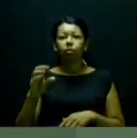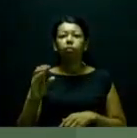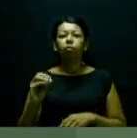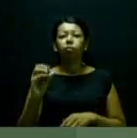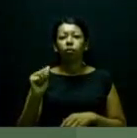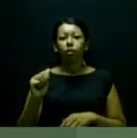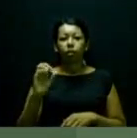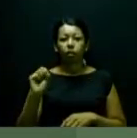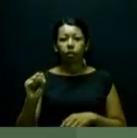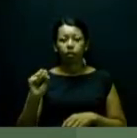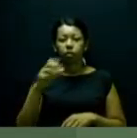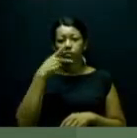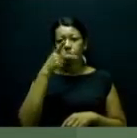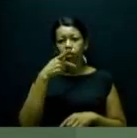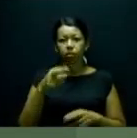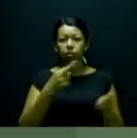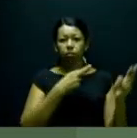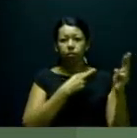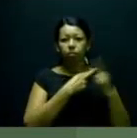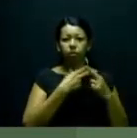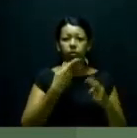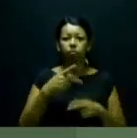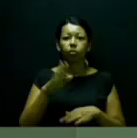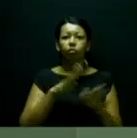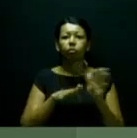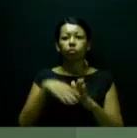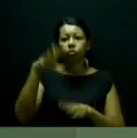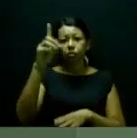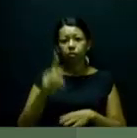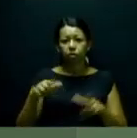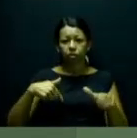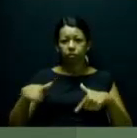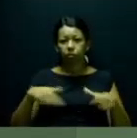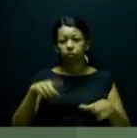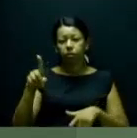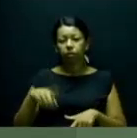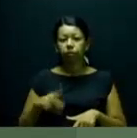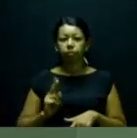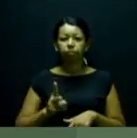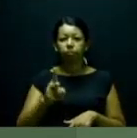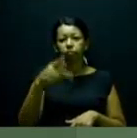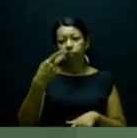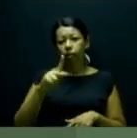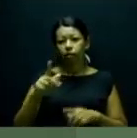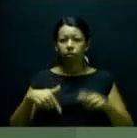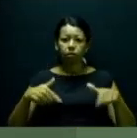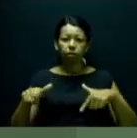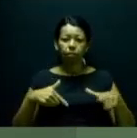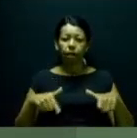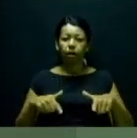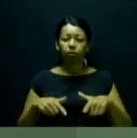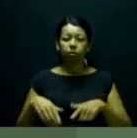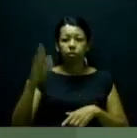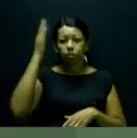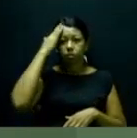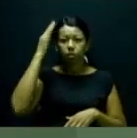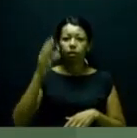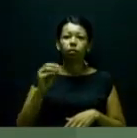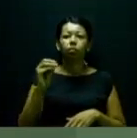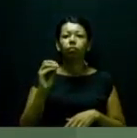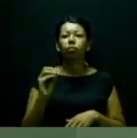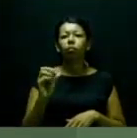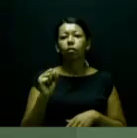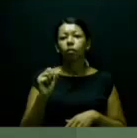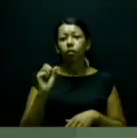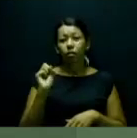ora mencionada, se responsabilizaria por todos os direitos dos trabalhadores que seriam mantidos em seus empregos, considerando ainda que a OS foi